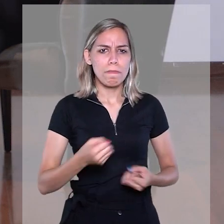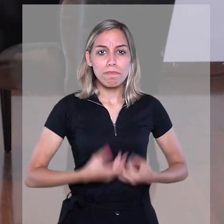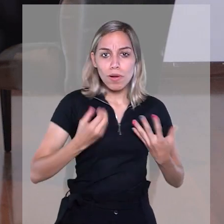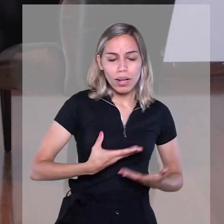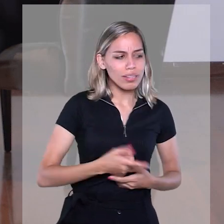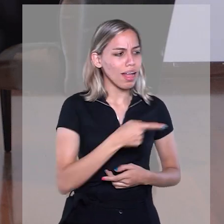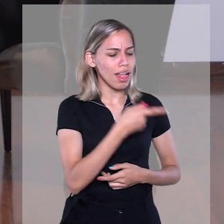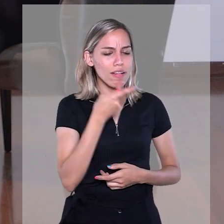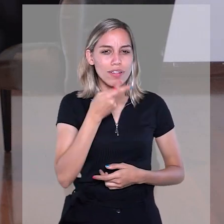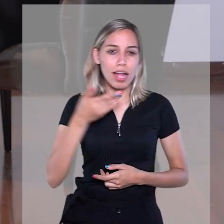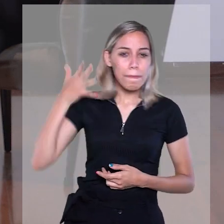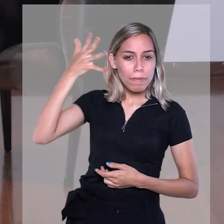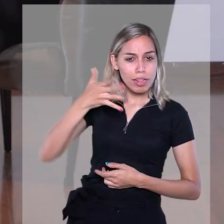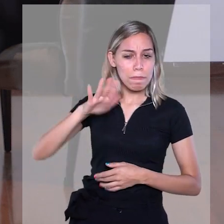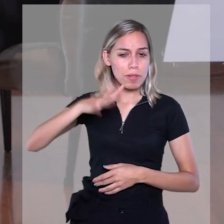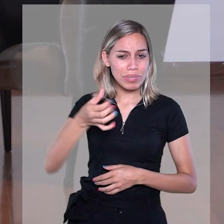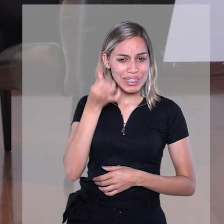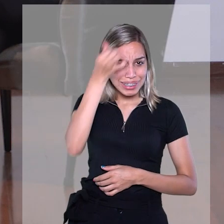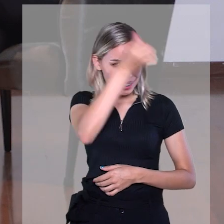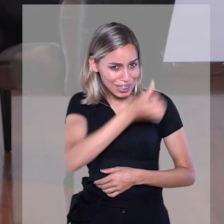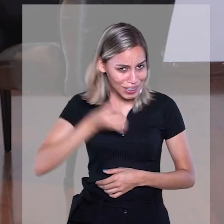gente uma palestra de aproximadamente 6 horas.